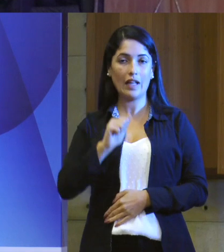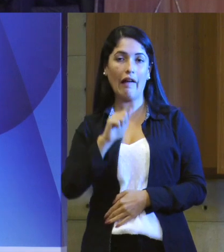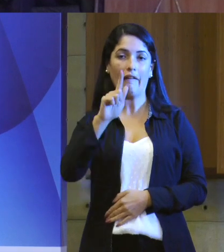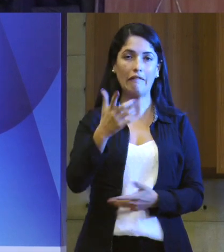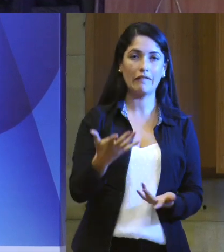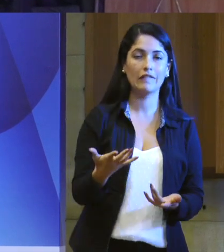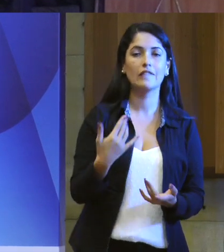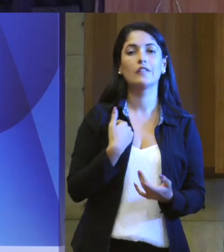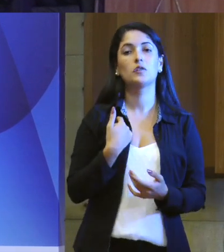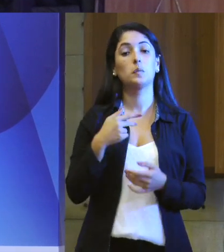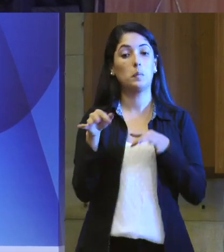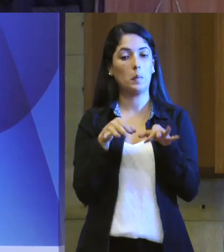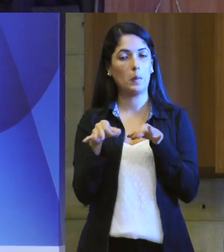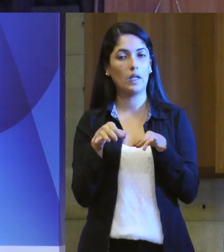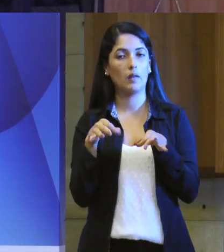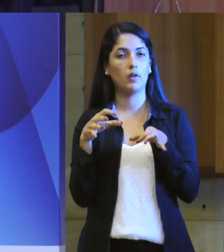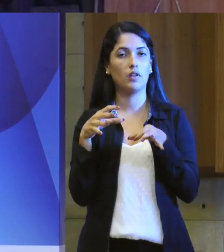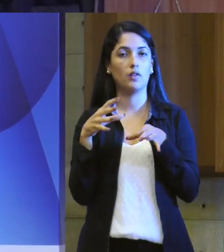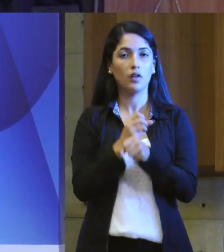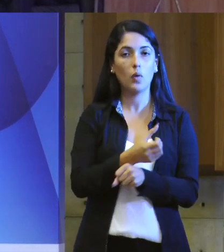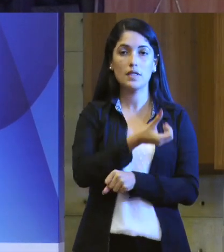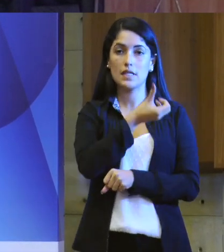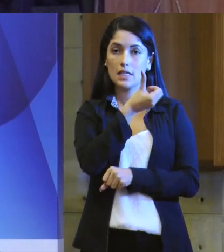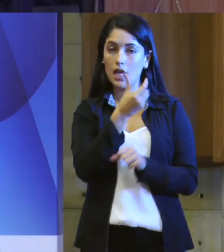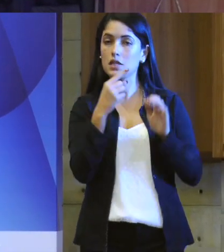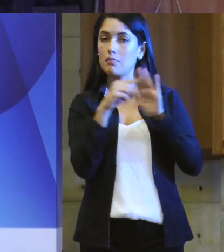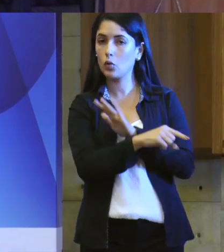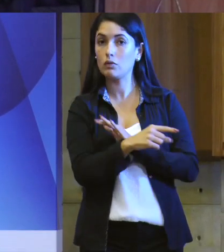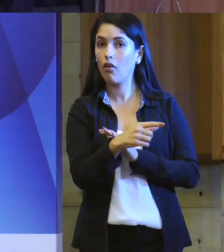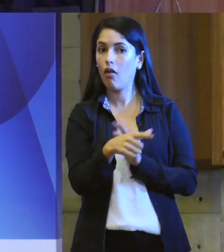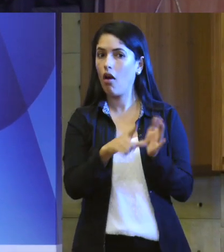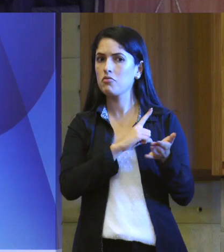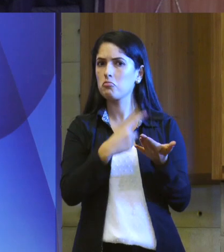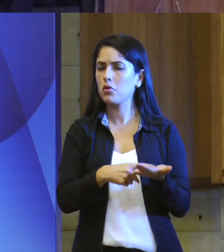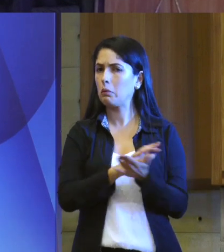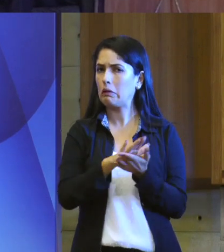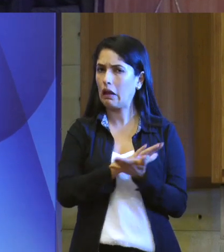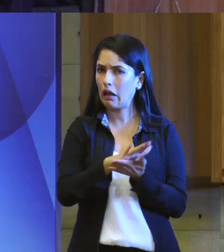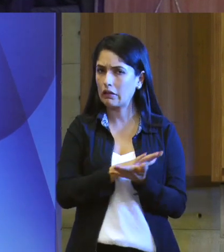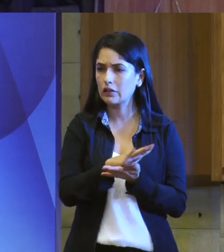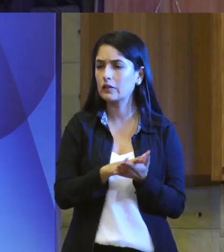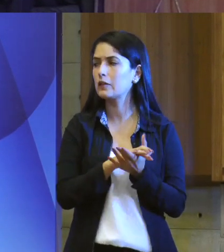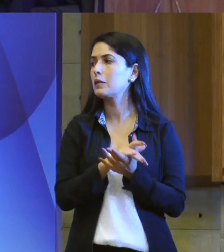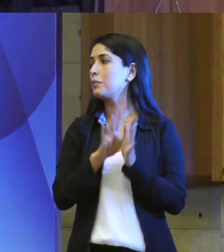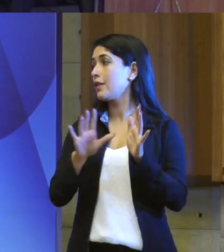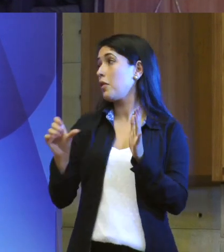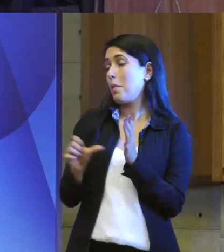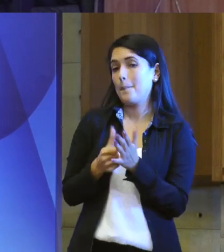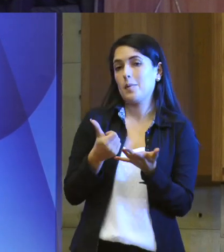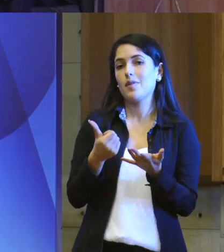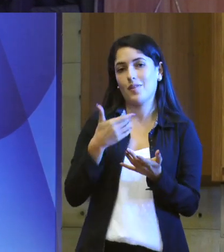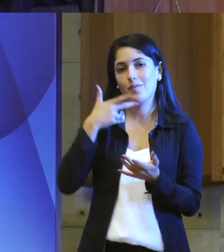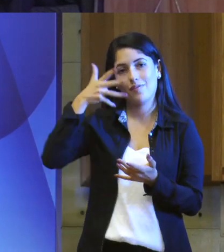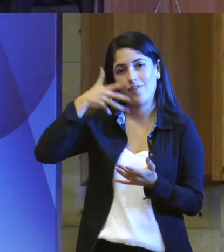o programa tem seis perguntas a gente não combinou nada aqui mas como eu sou o primeiro a falar